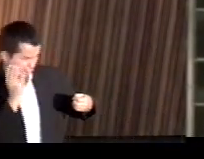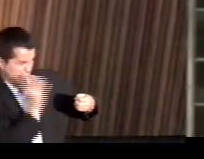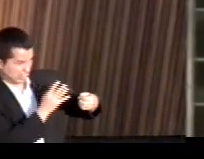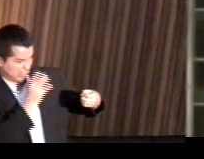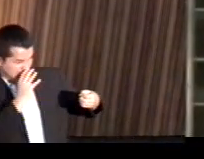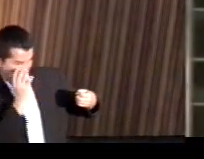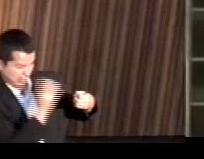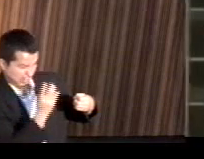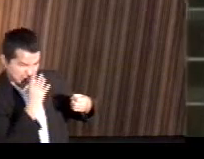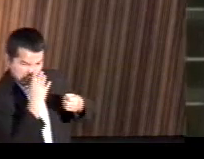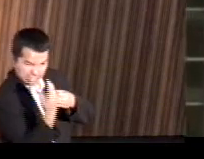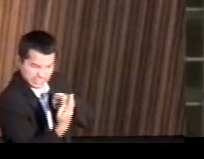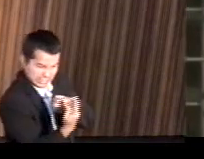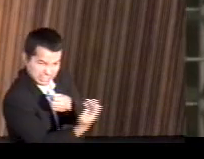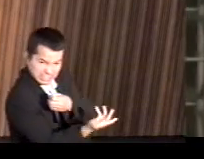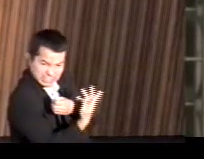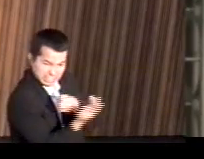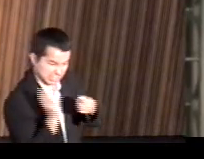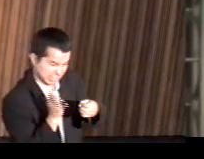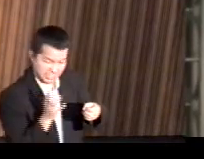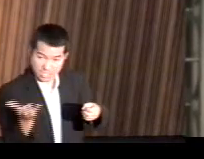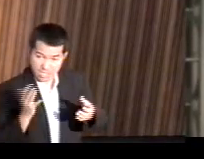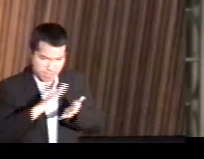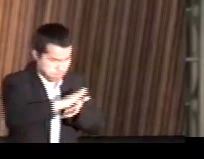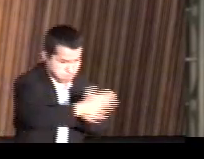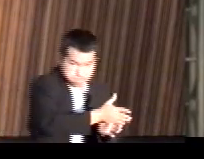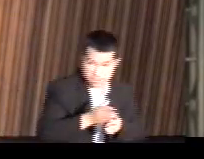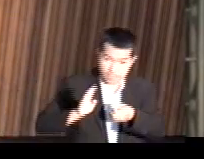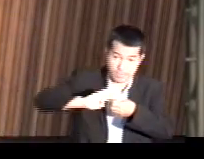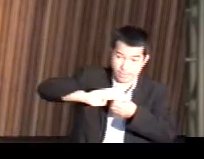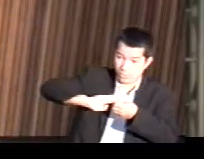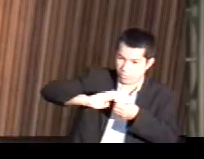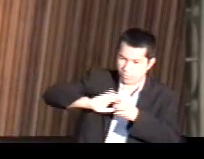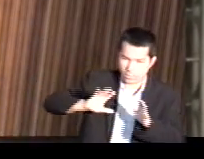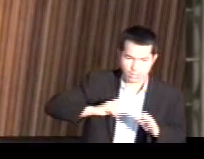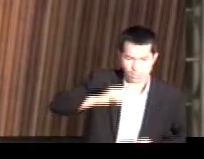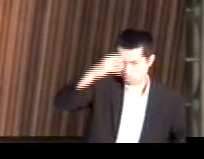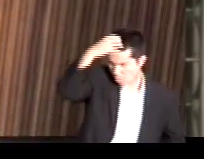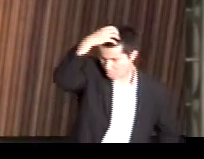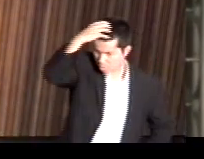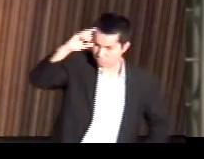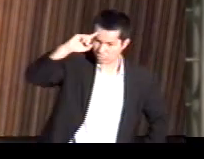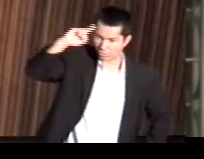faz aquele banquete, ele está lá comendo e ele diz: não, sabe de uma coisa, hoje eu quero usar